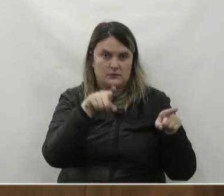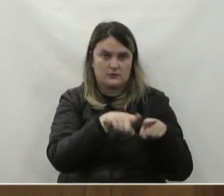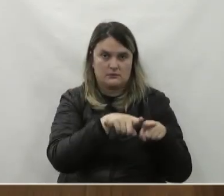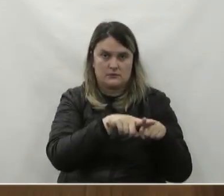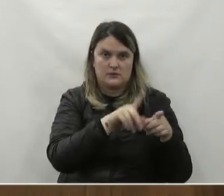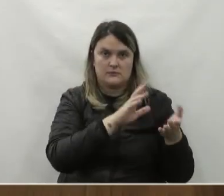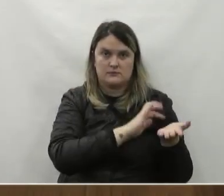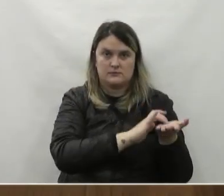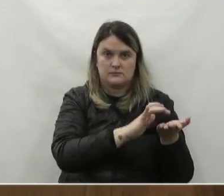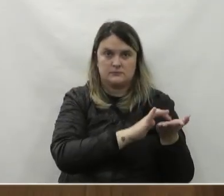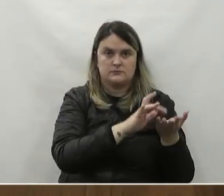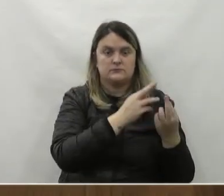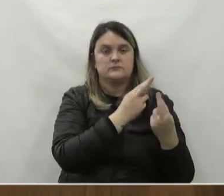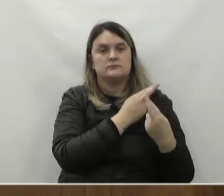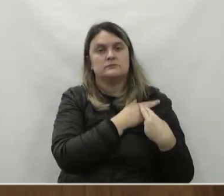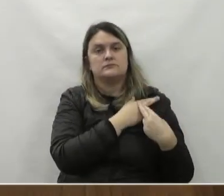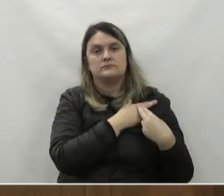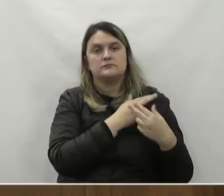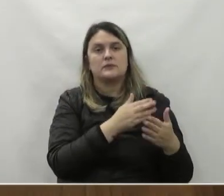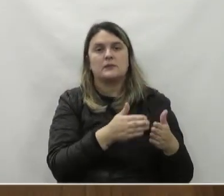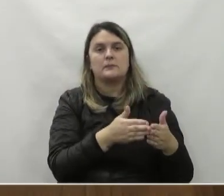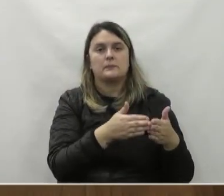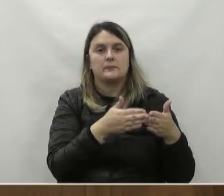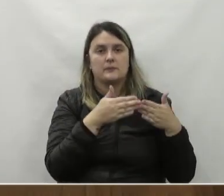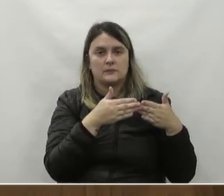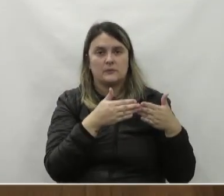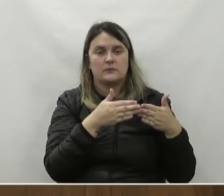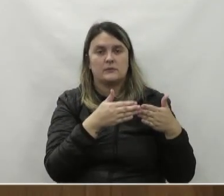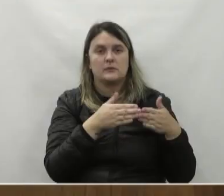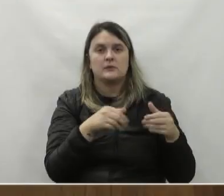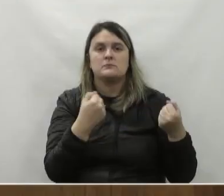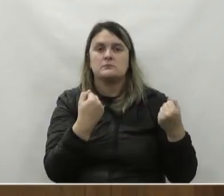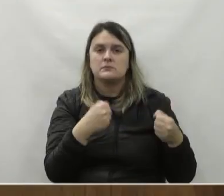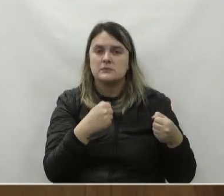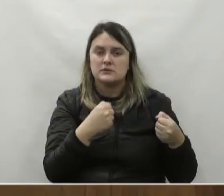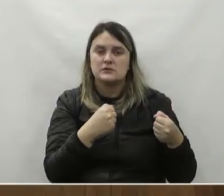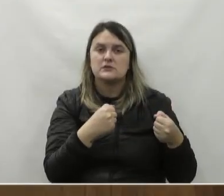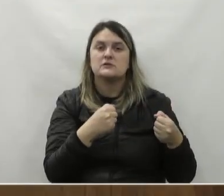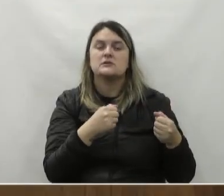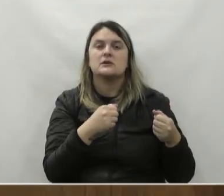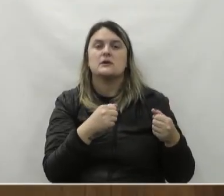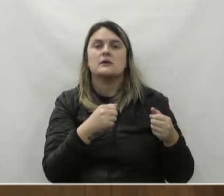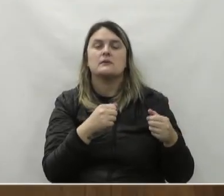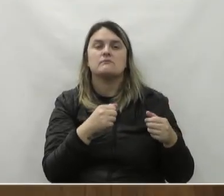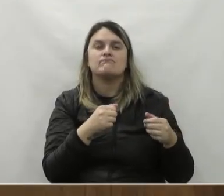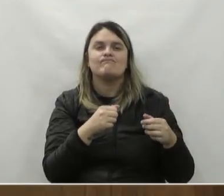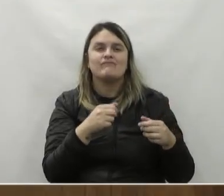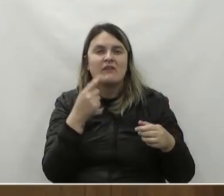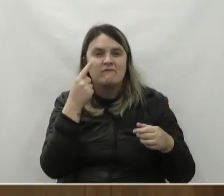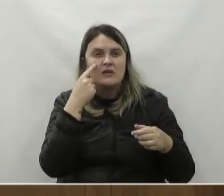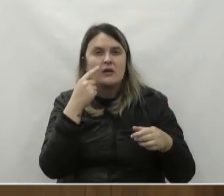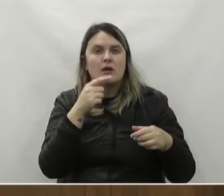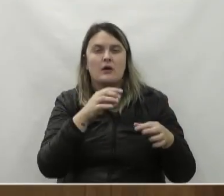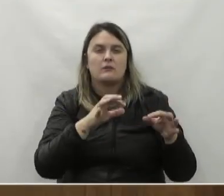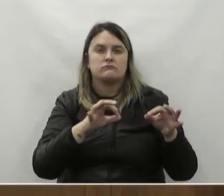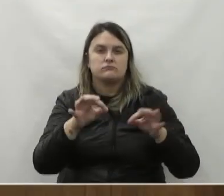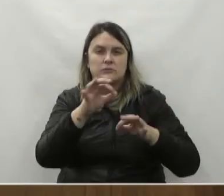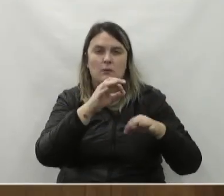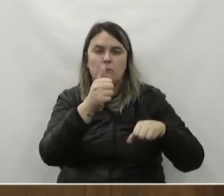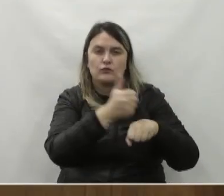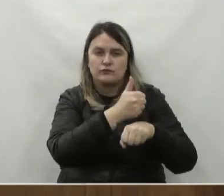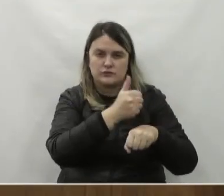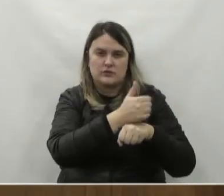da Secretaria competente, solicitando que sejam realizadas providências técnicas e estruturais na Unidade de